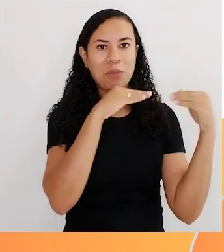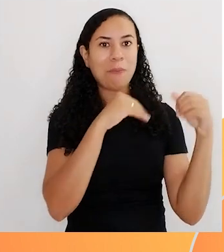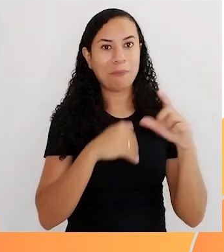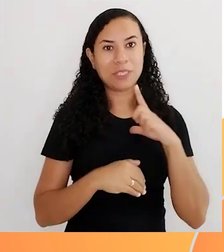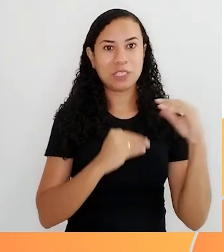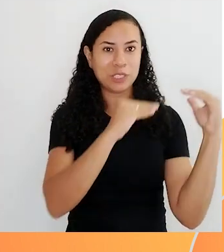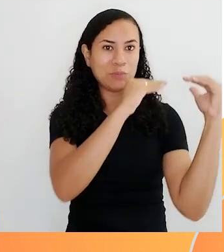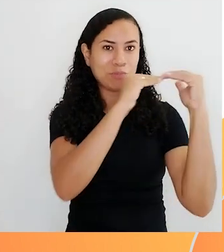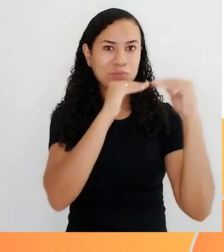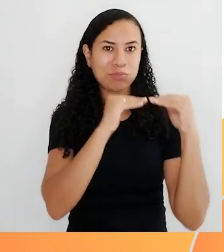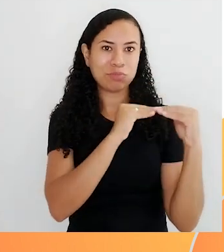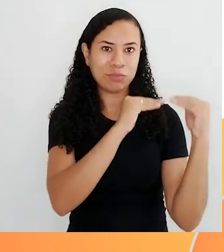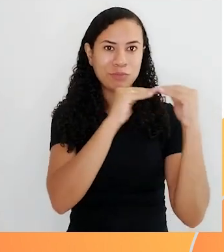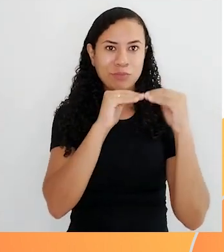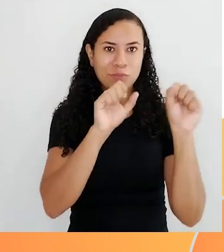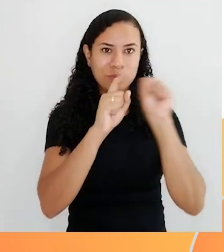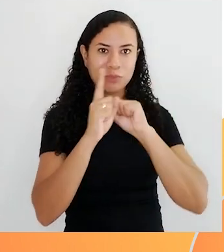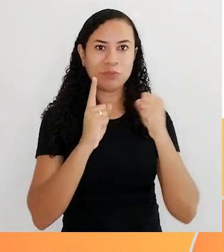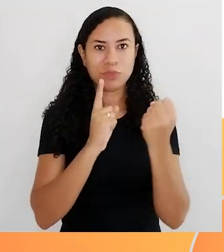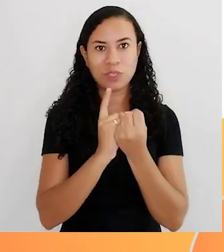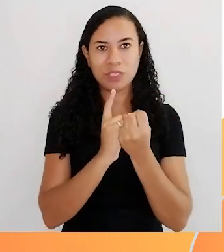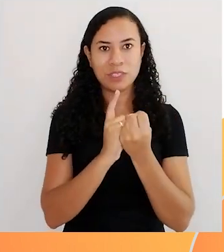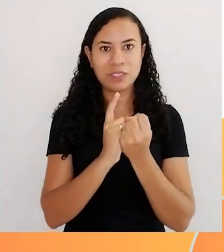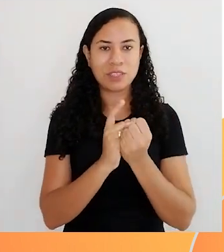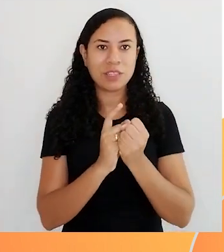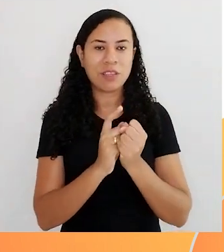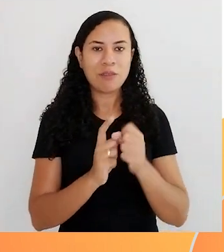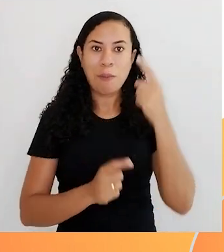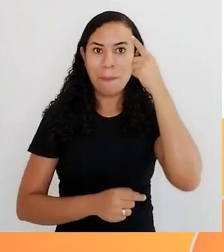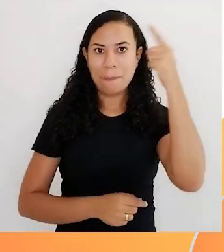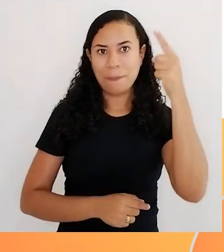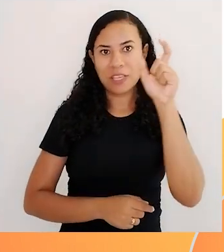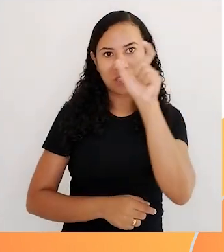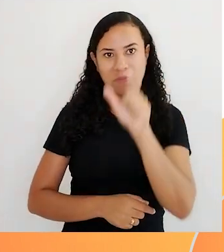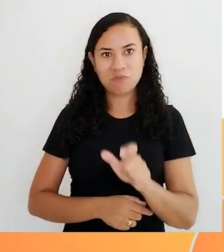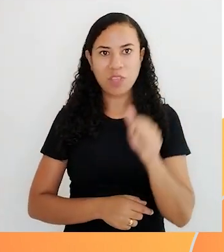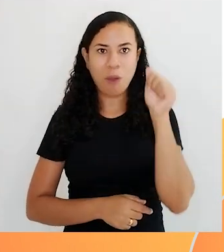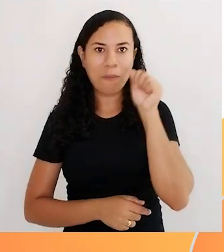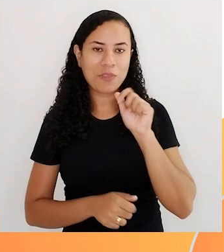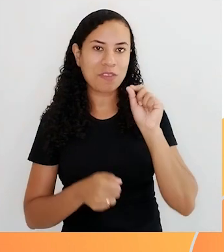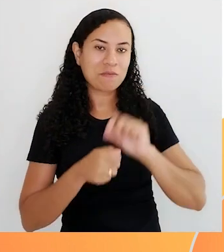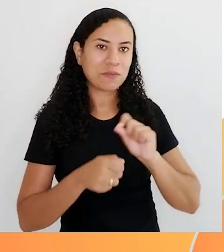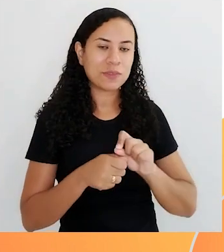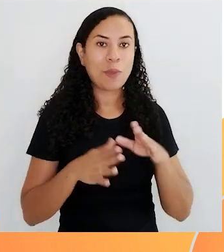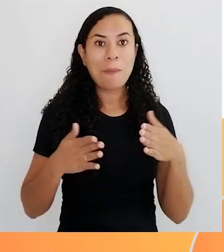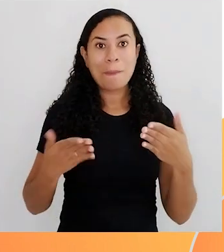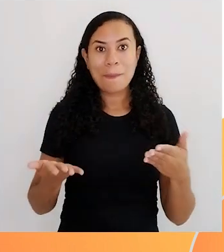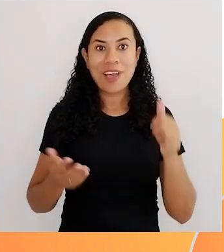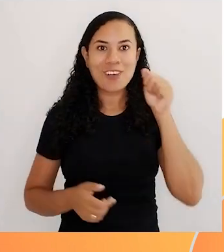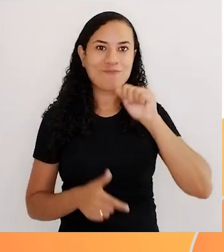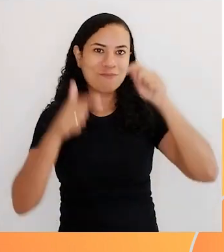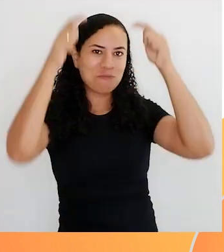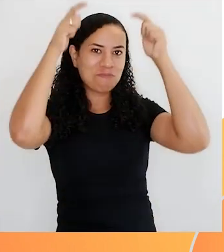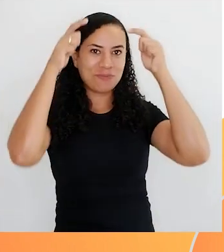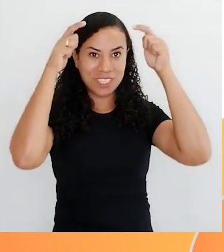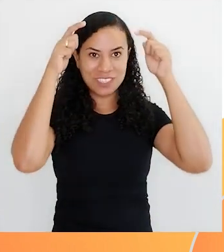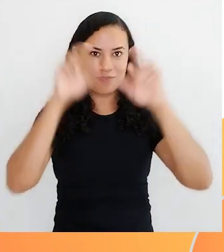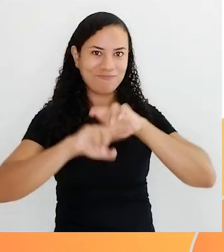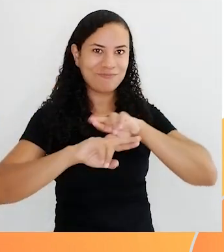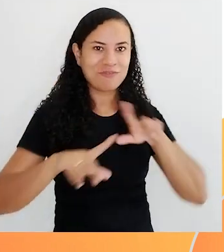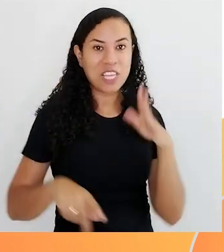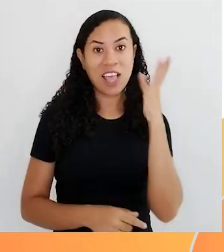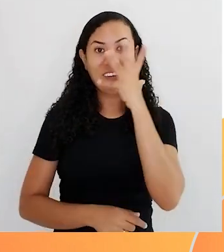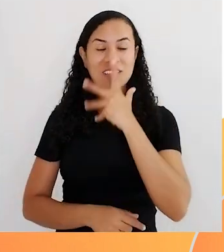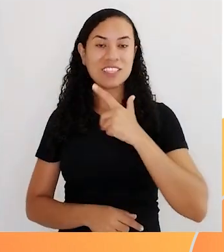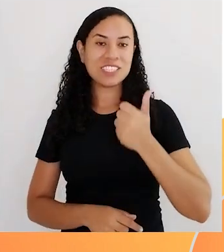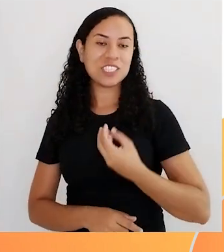e projeta para elas. Porém, a princesa de Luiz Fernando Veríssimo, ela era linda, ela era independente, ela